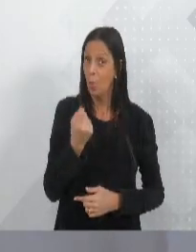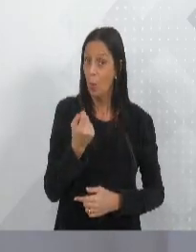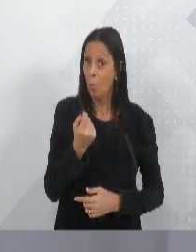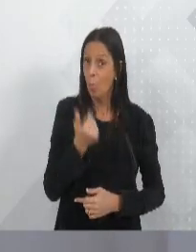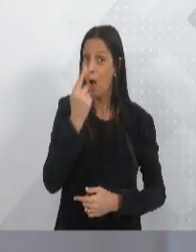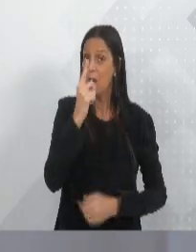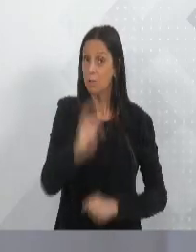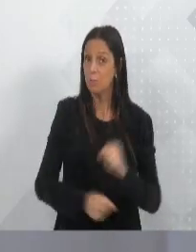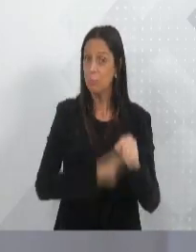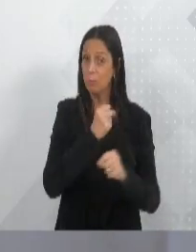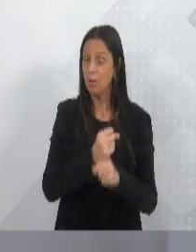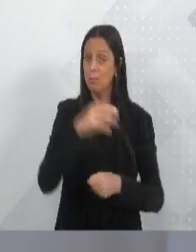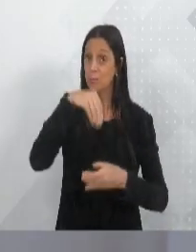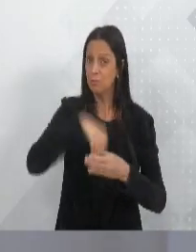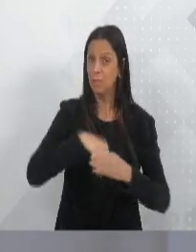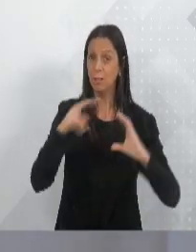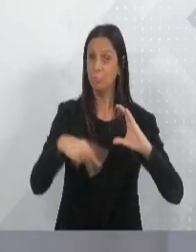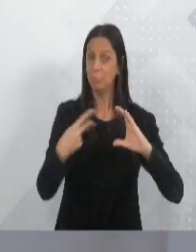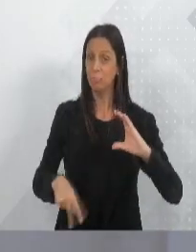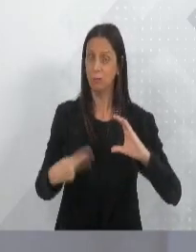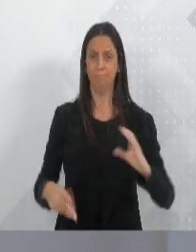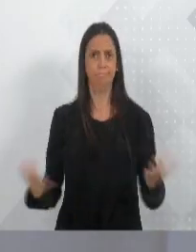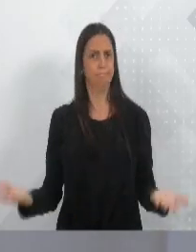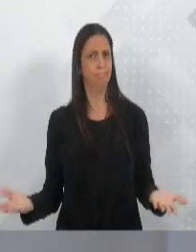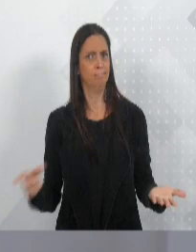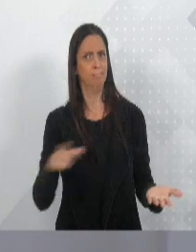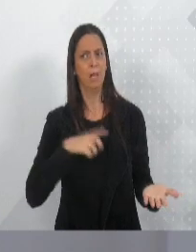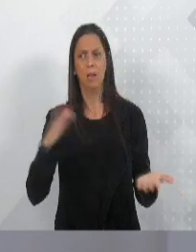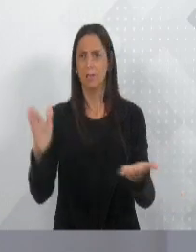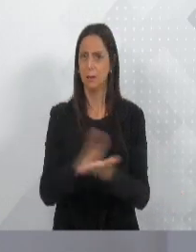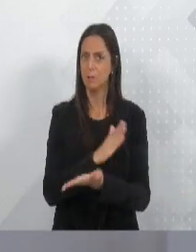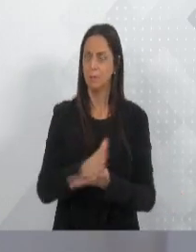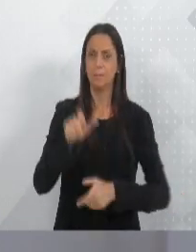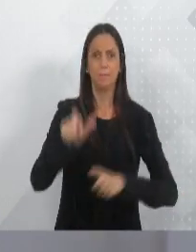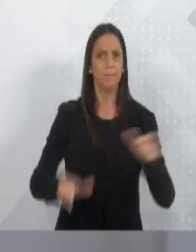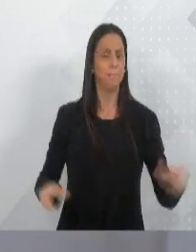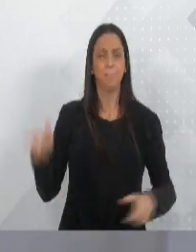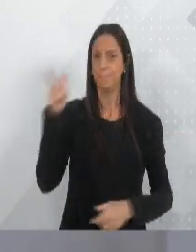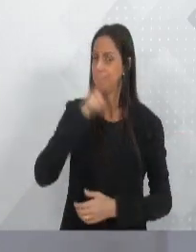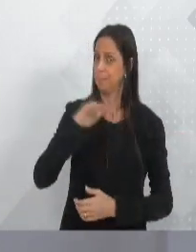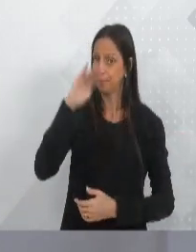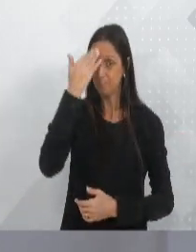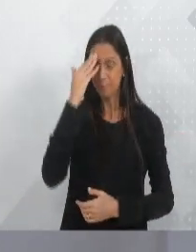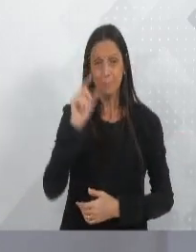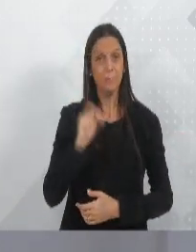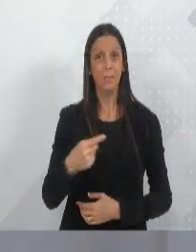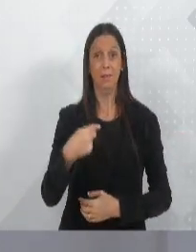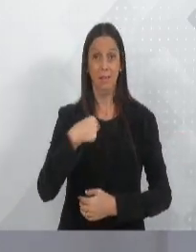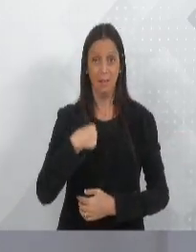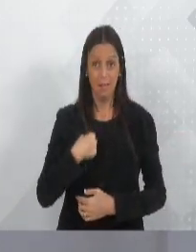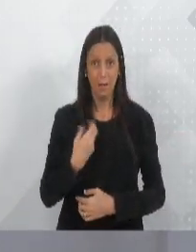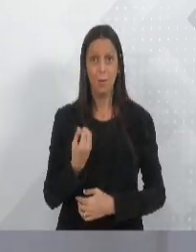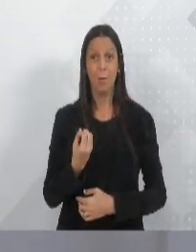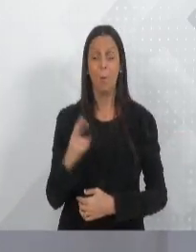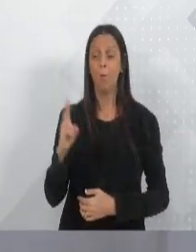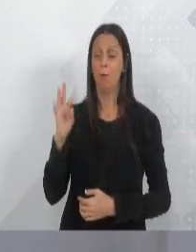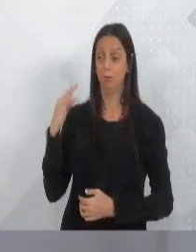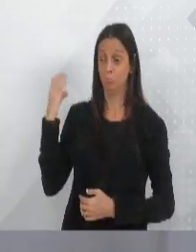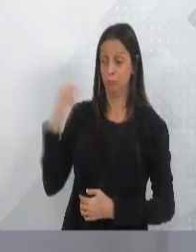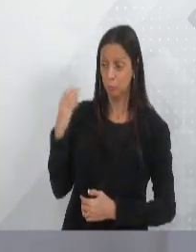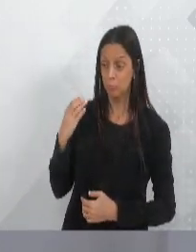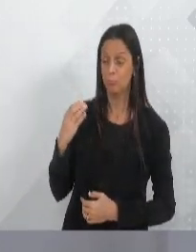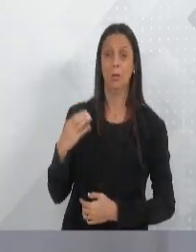consecutivo aqui nesse mandato e Tem certas pessoas que talvez não entende a maneira com que eu o vereador Tuca ou outros vereadores nos